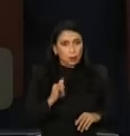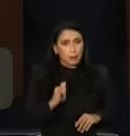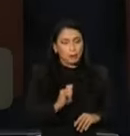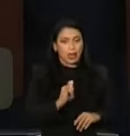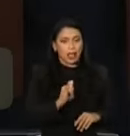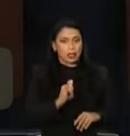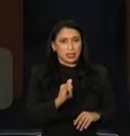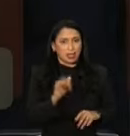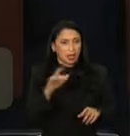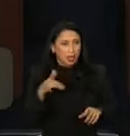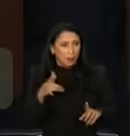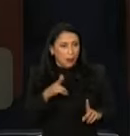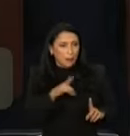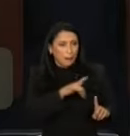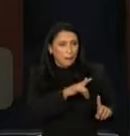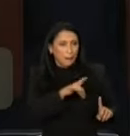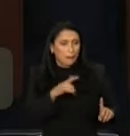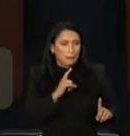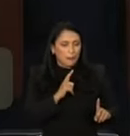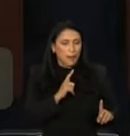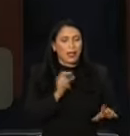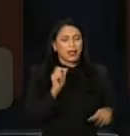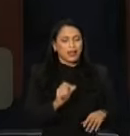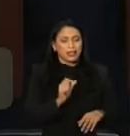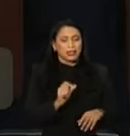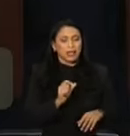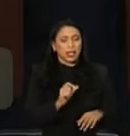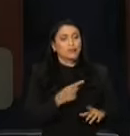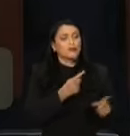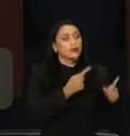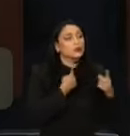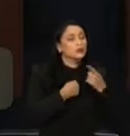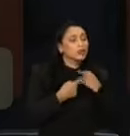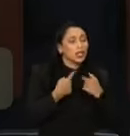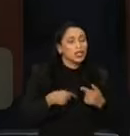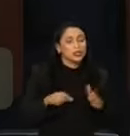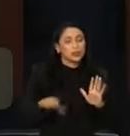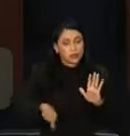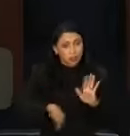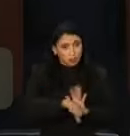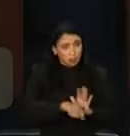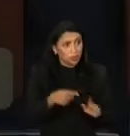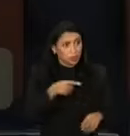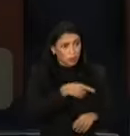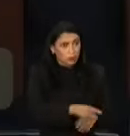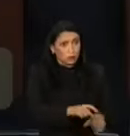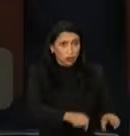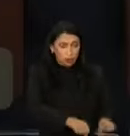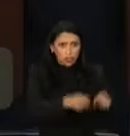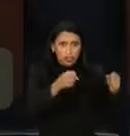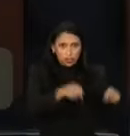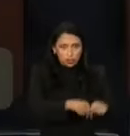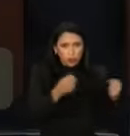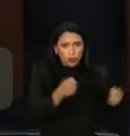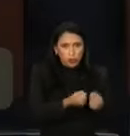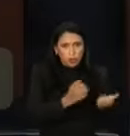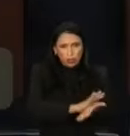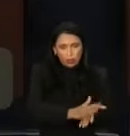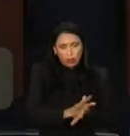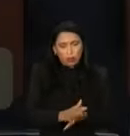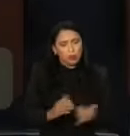e aniquiladora da autonomia da vontade dos criminosos que destruíram o patrimônio público. Essa